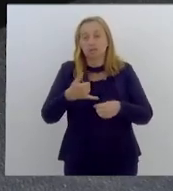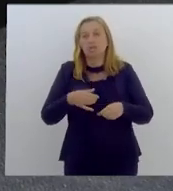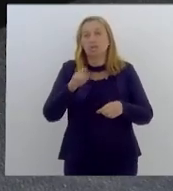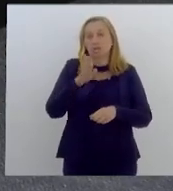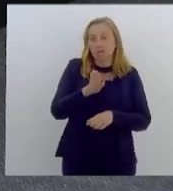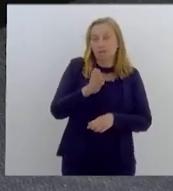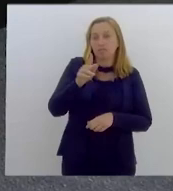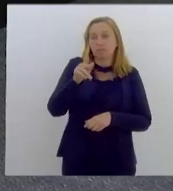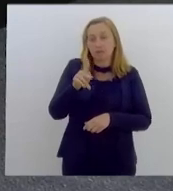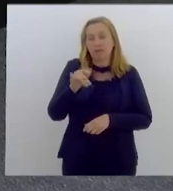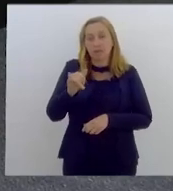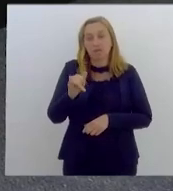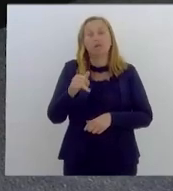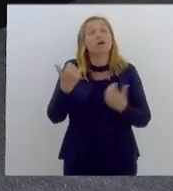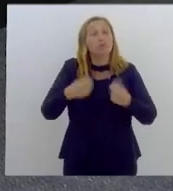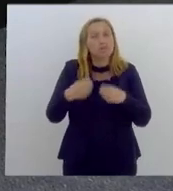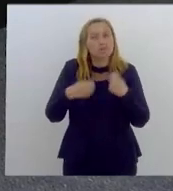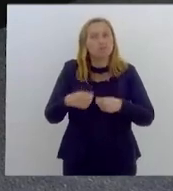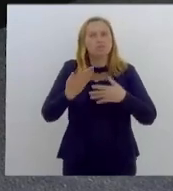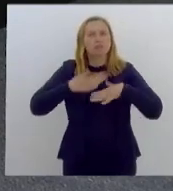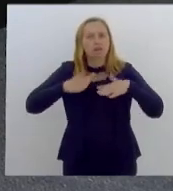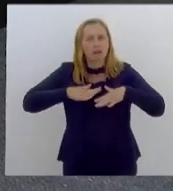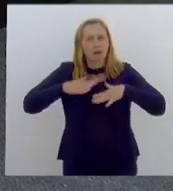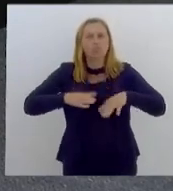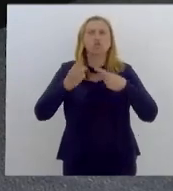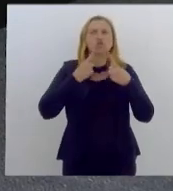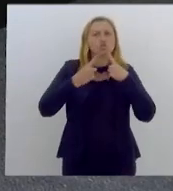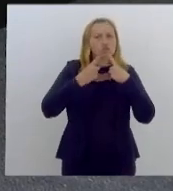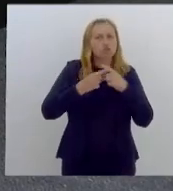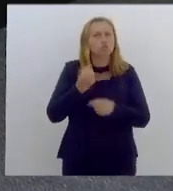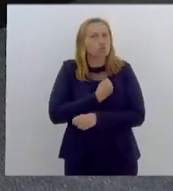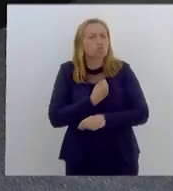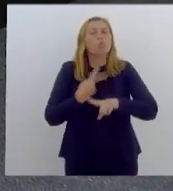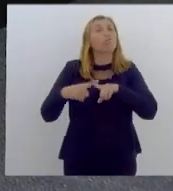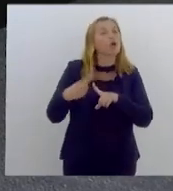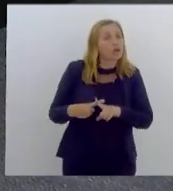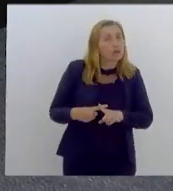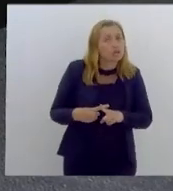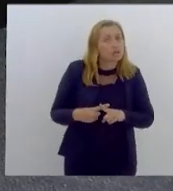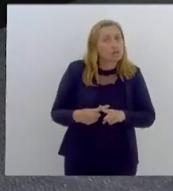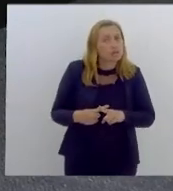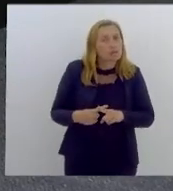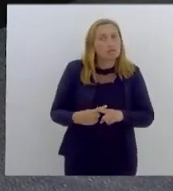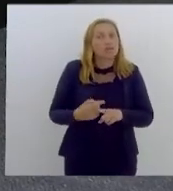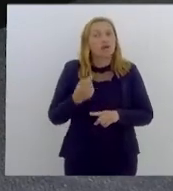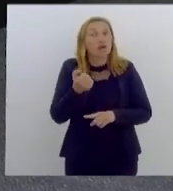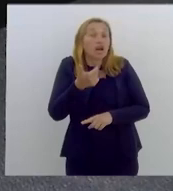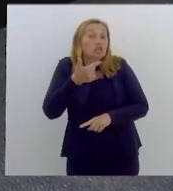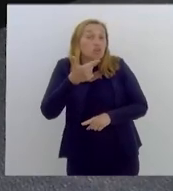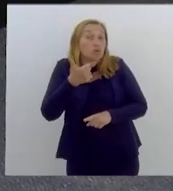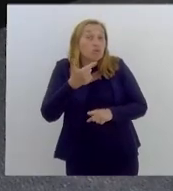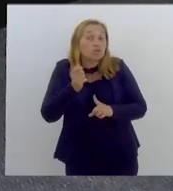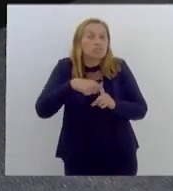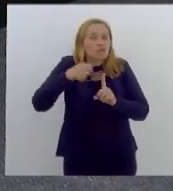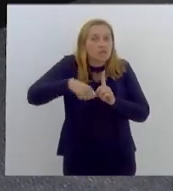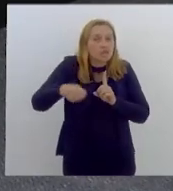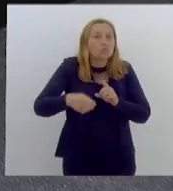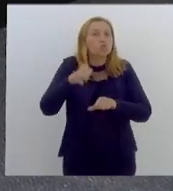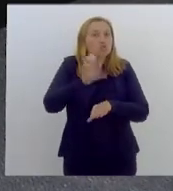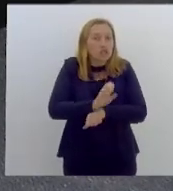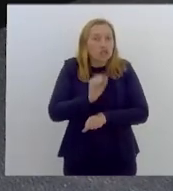gente precisa ter tranquilidade e discutir os números, porque daqui a 12 meses o Estado poderá